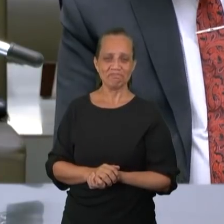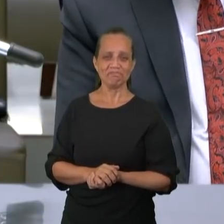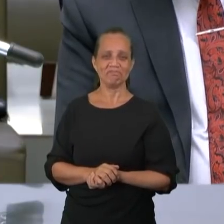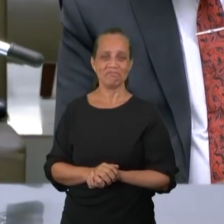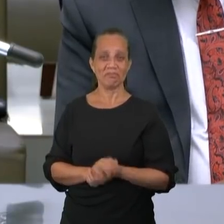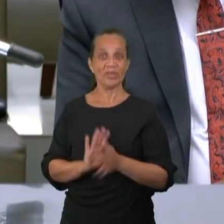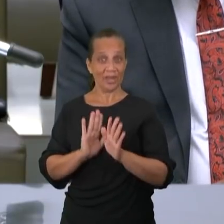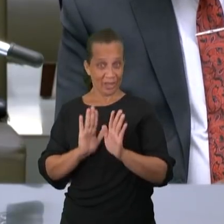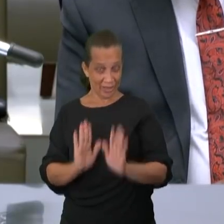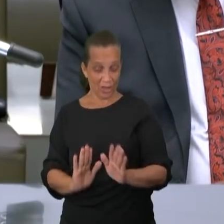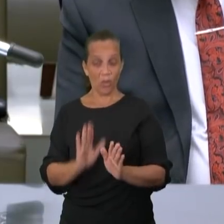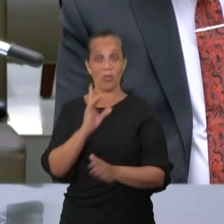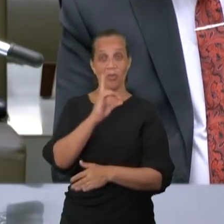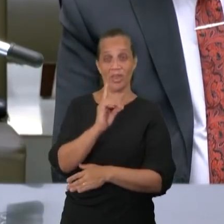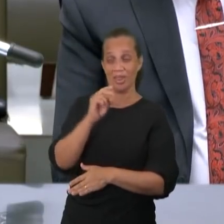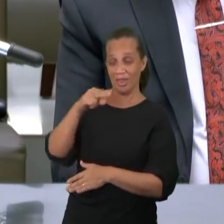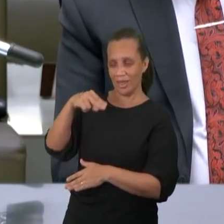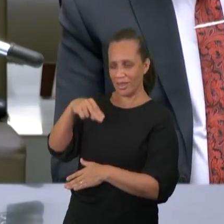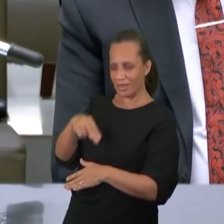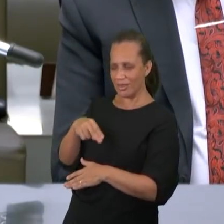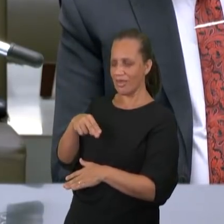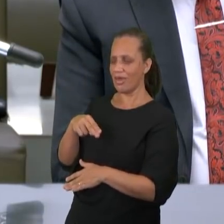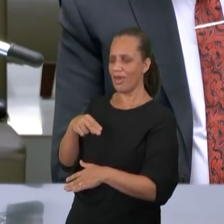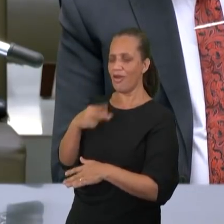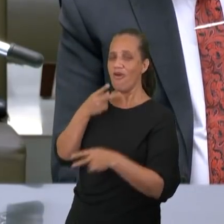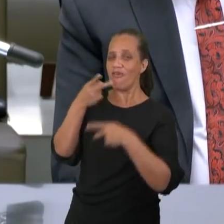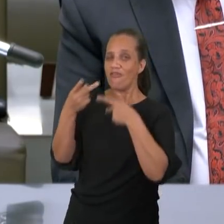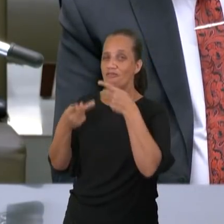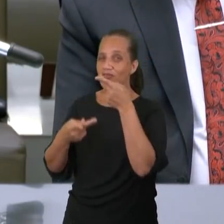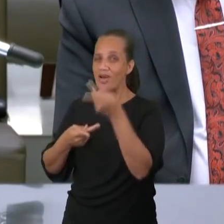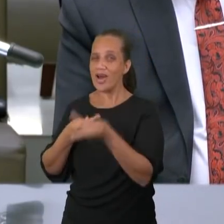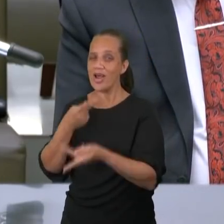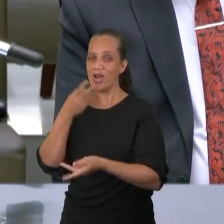21. Então Daniel falou ao rei.